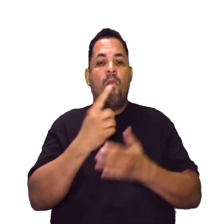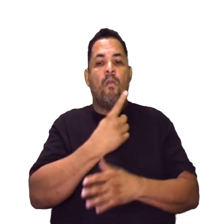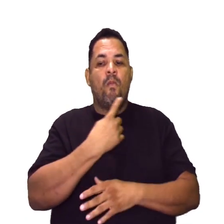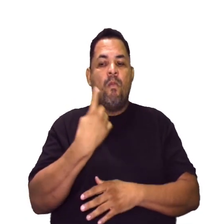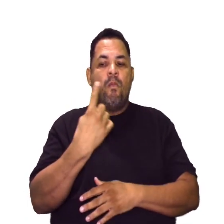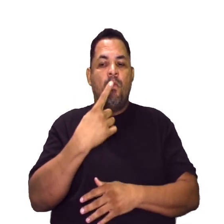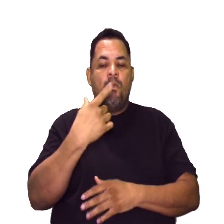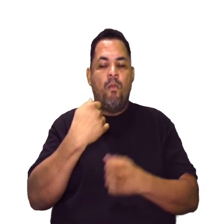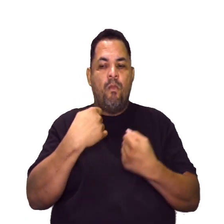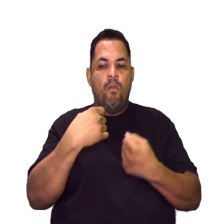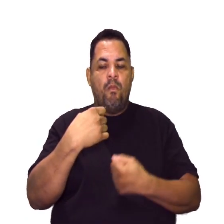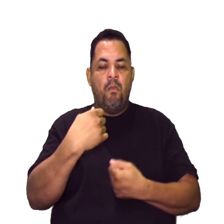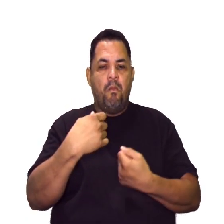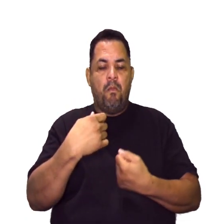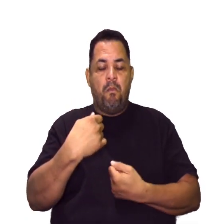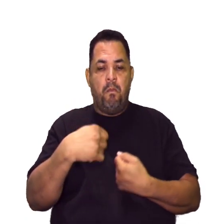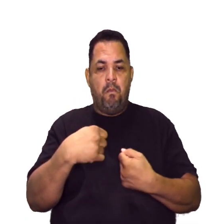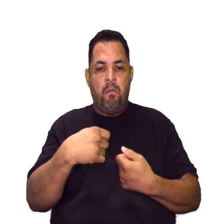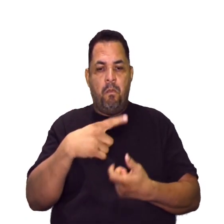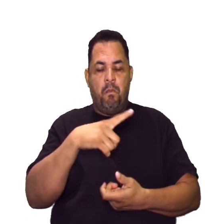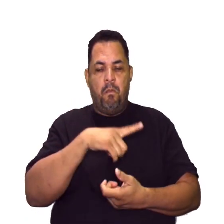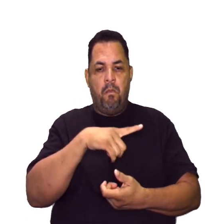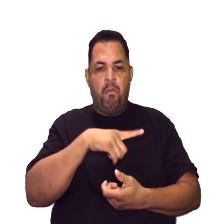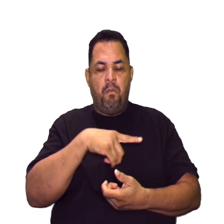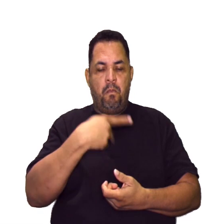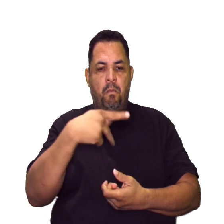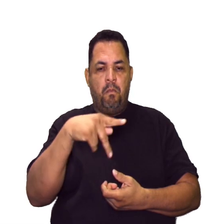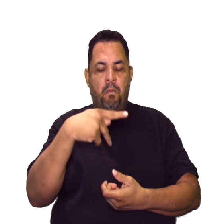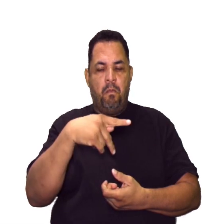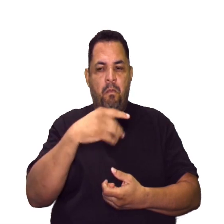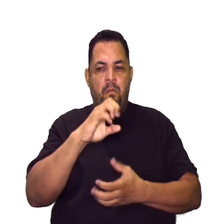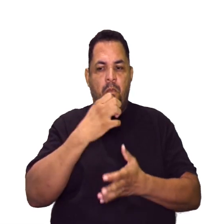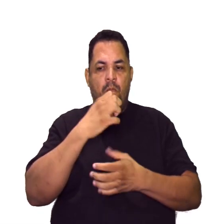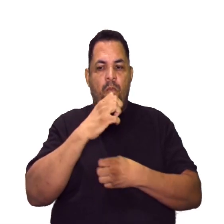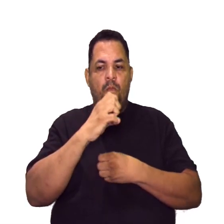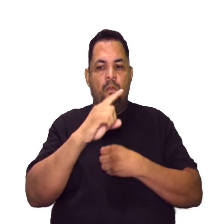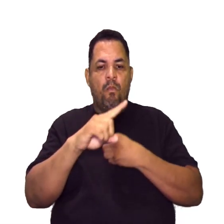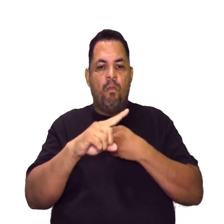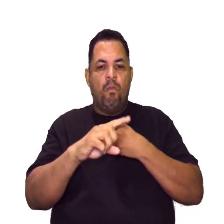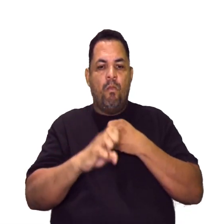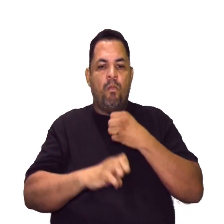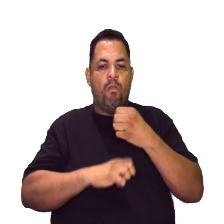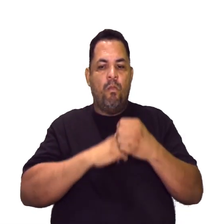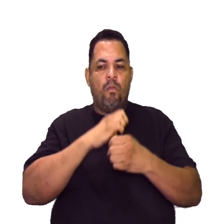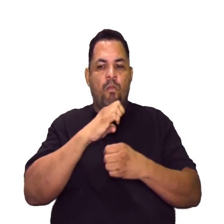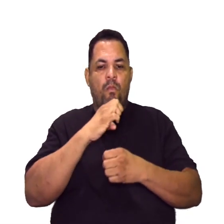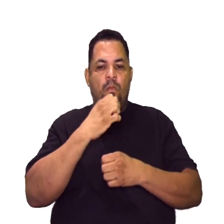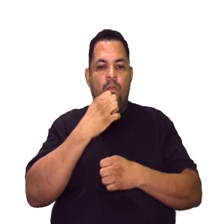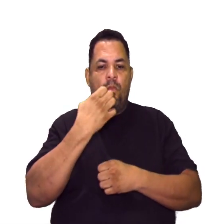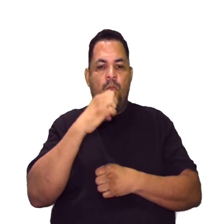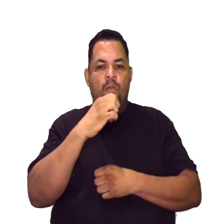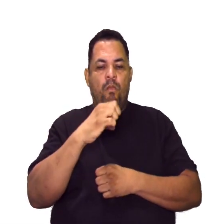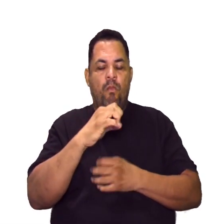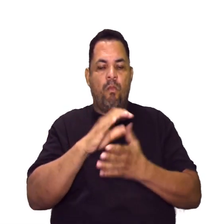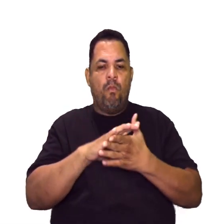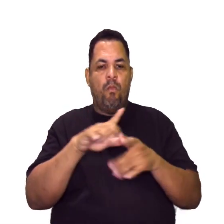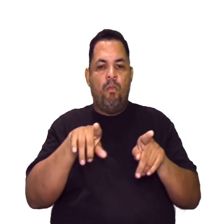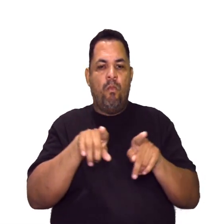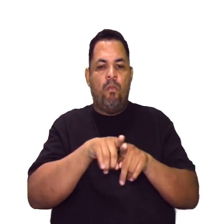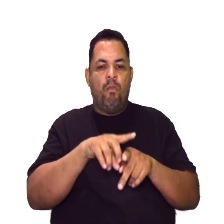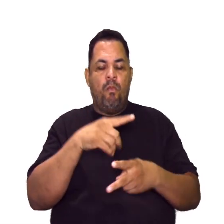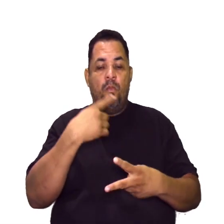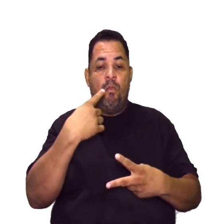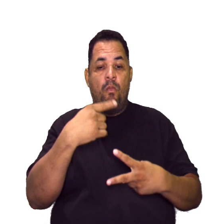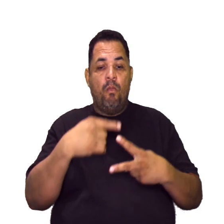nós temos ainda par de elétrons que vai gerar repulsão. E aí, os